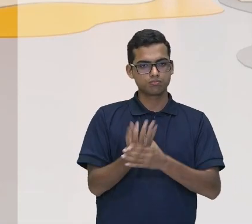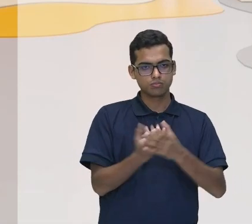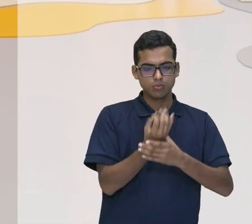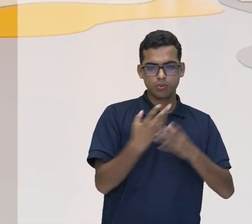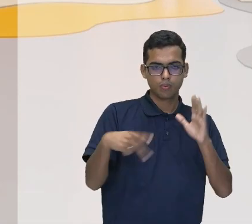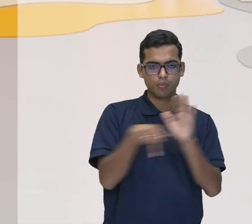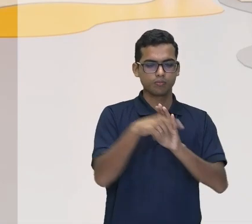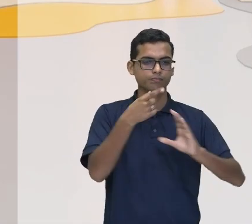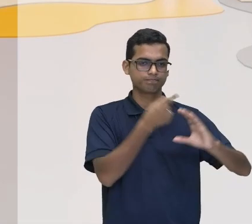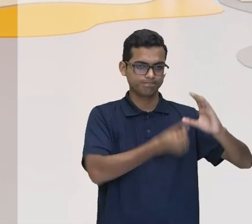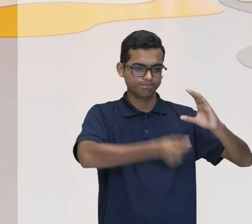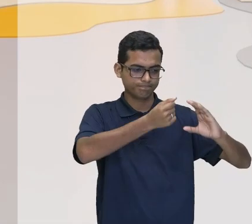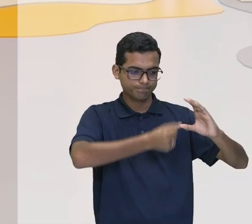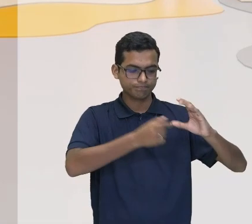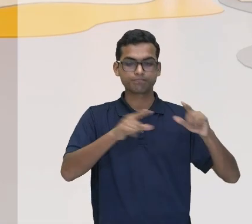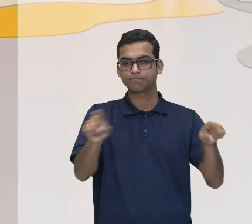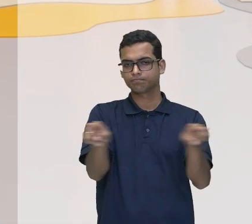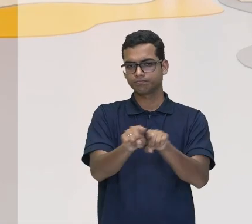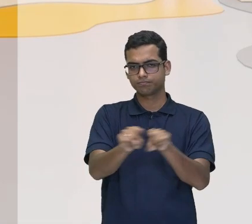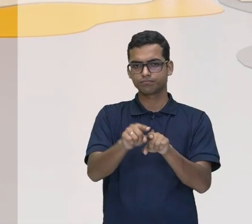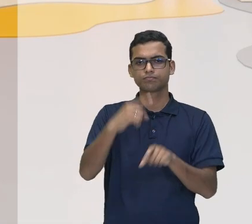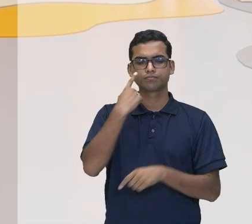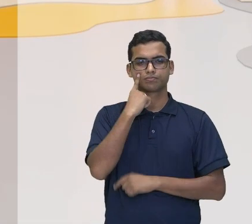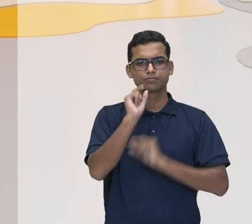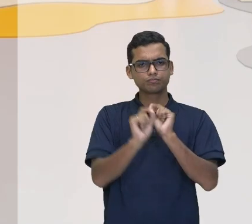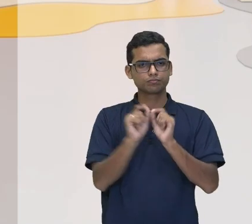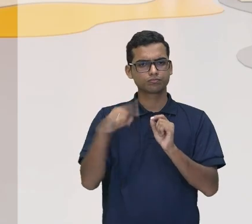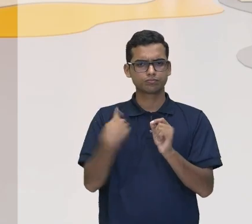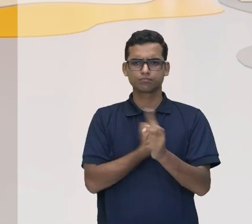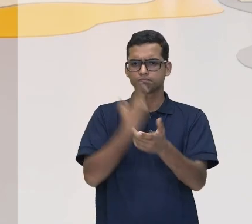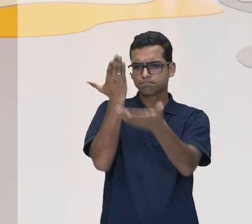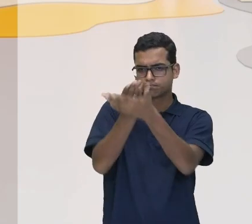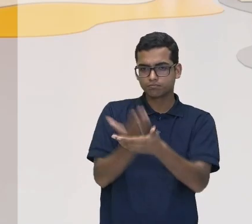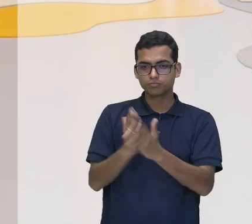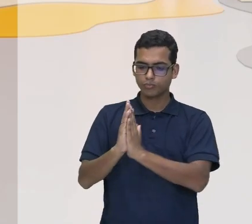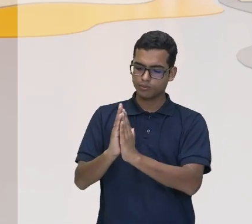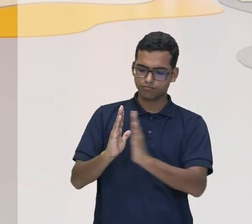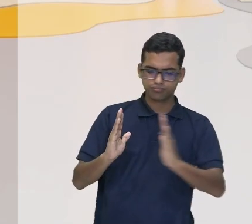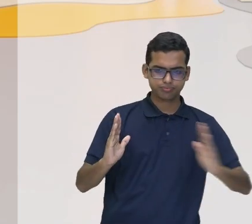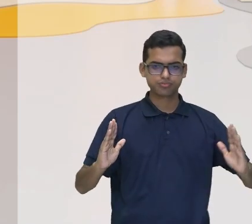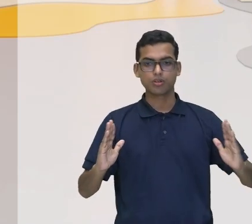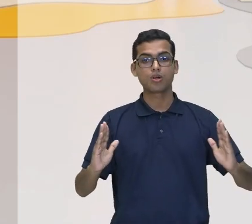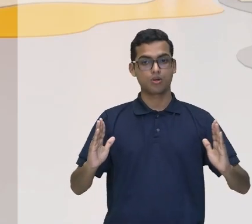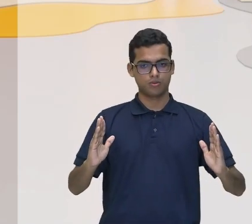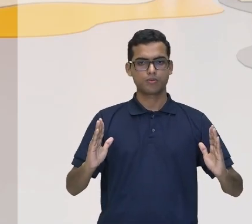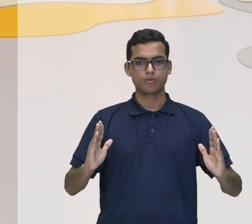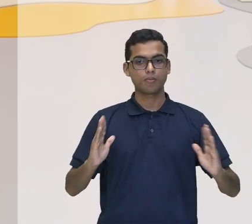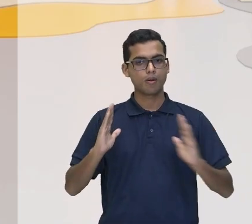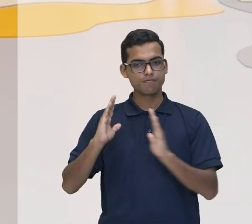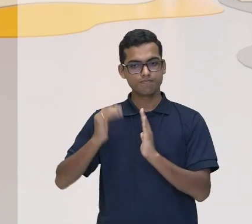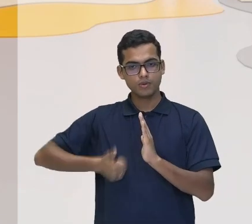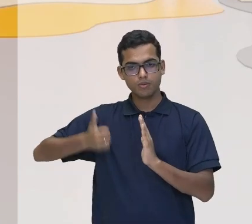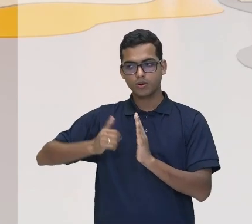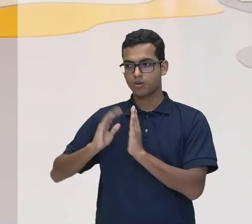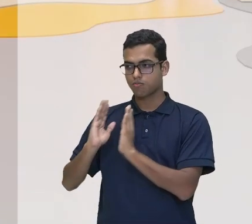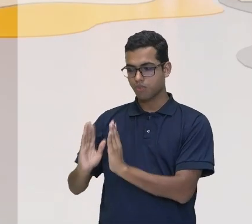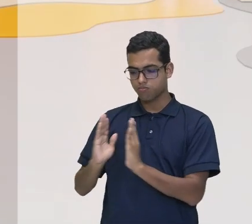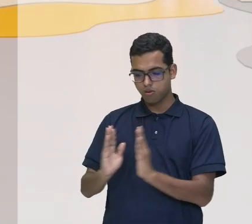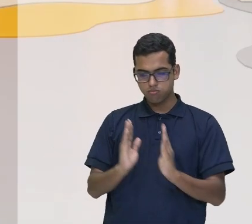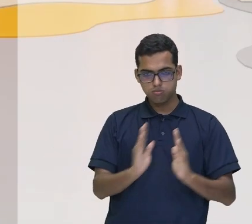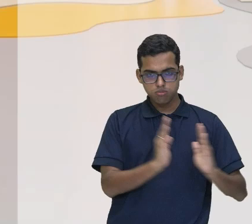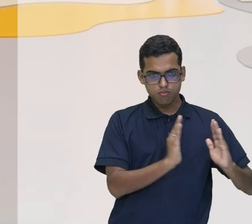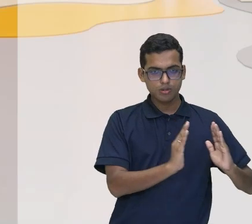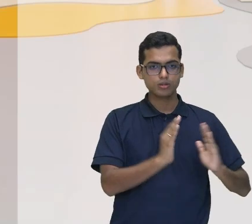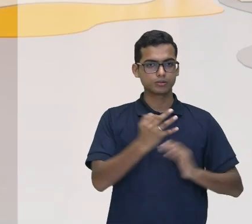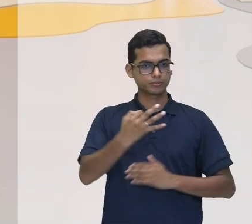Temos muitas coisas para a gente verificar aqui durante essa aula, mas a gente vai por etapas. E nesse primeiro momento eu quero falar